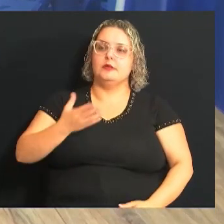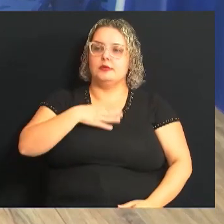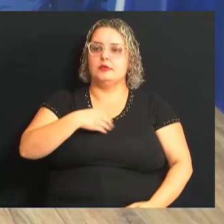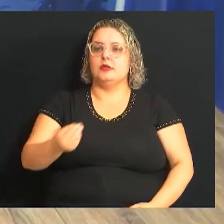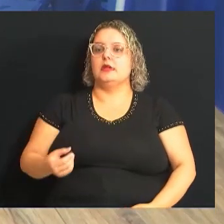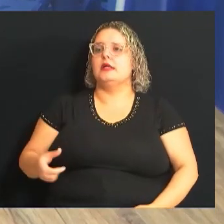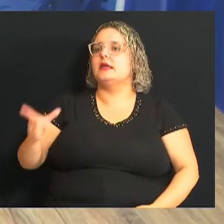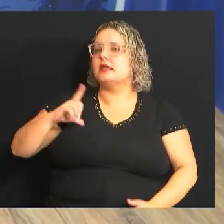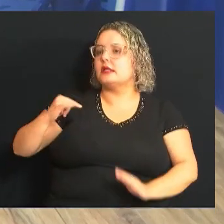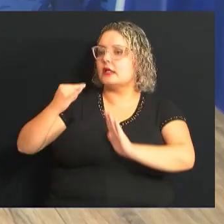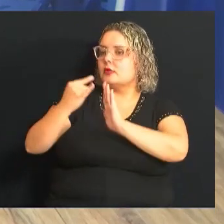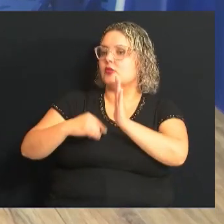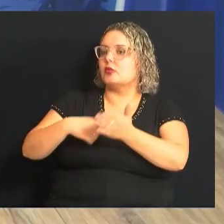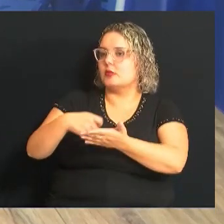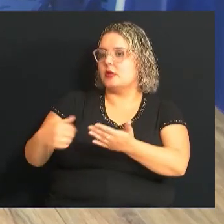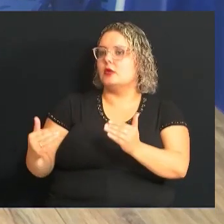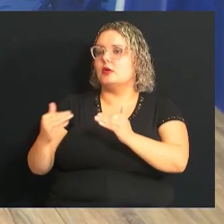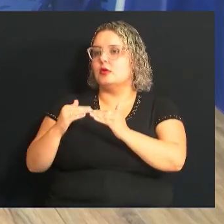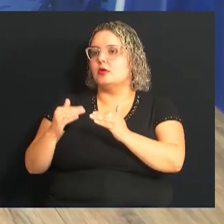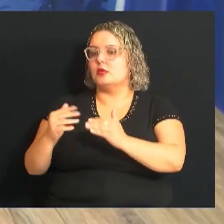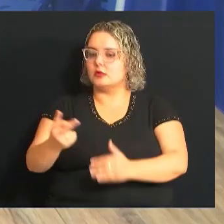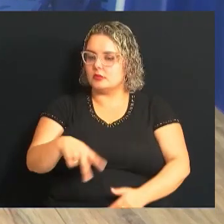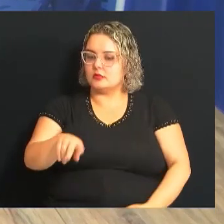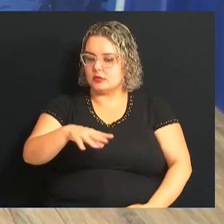fica apenas um acordo ali entre eles?